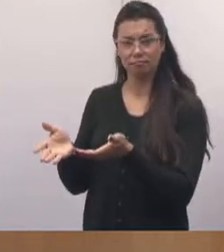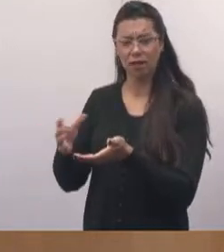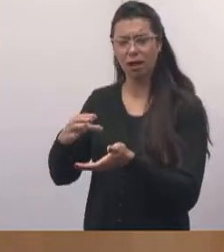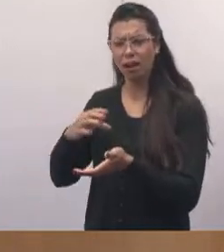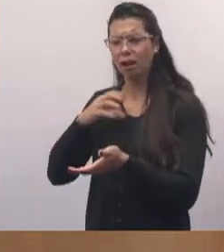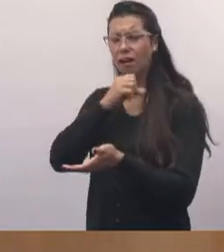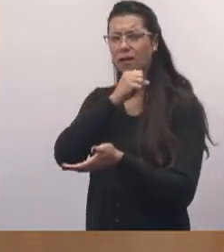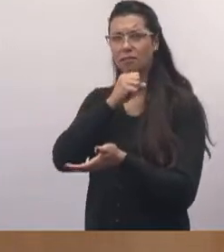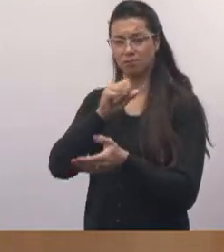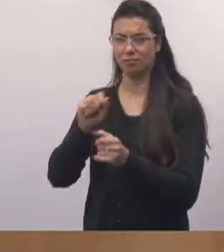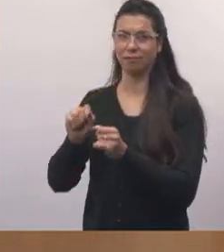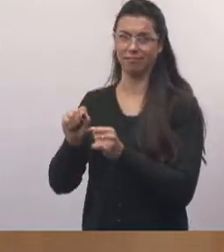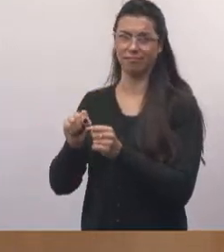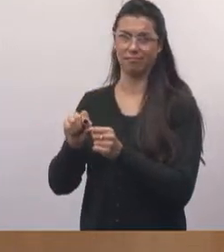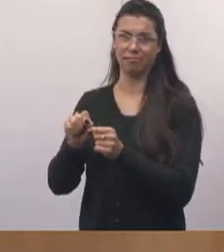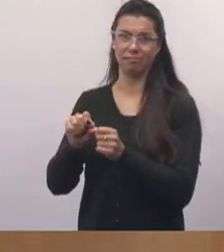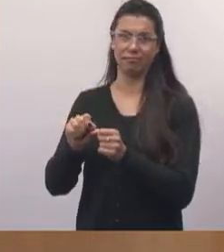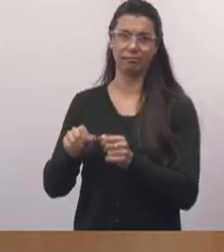depressa. Amém?